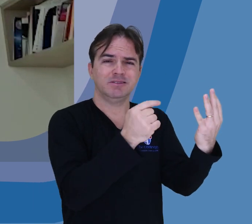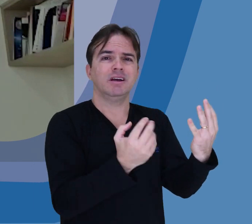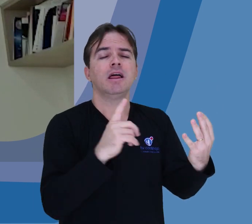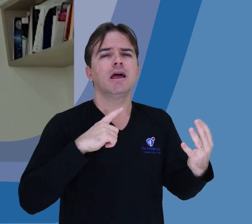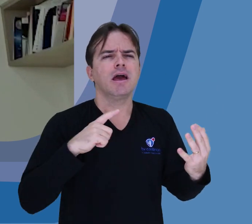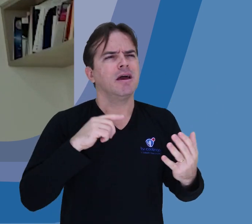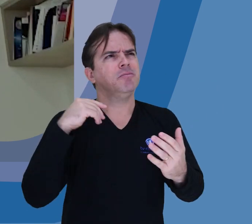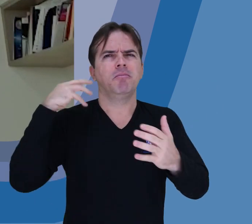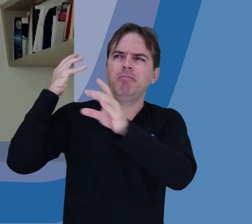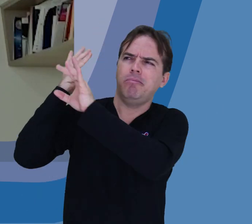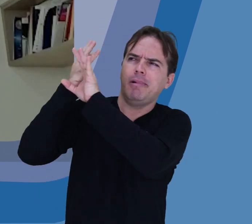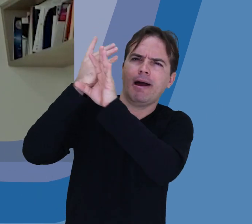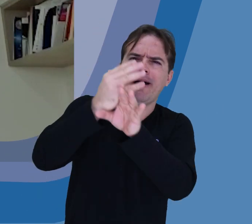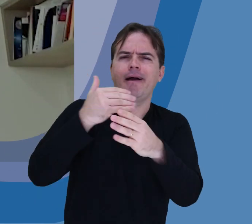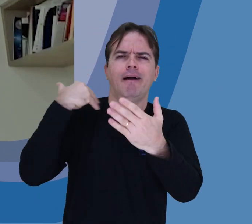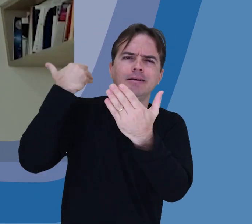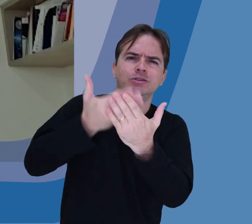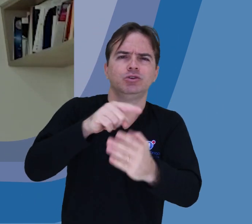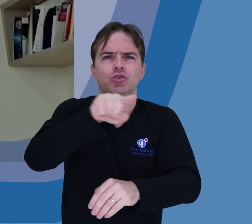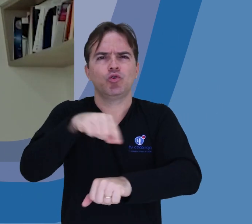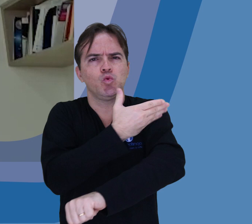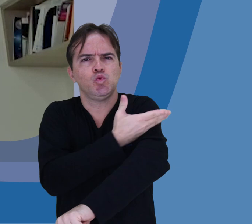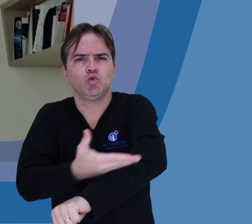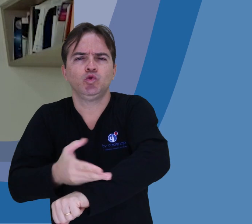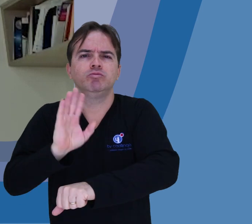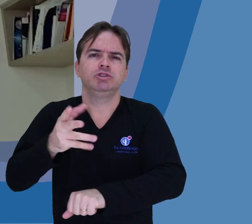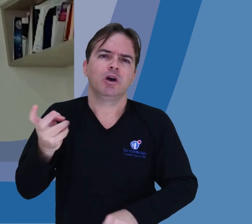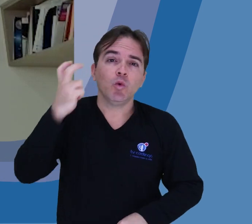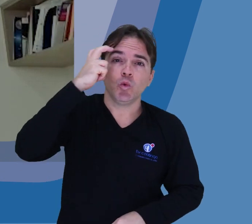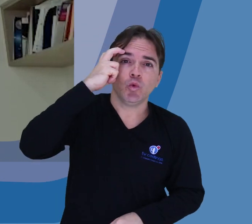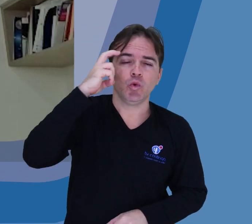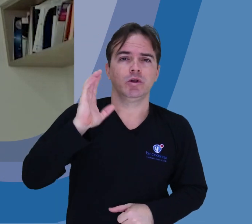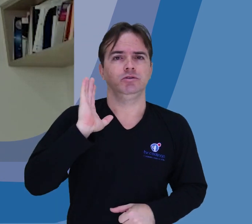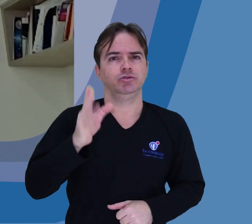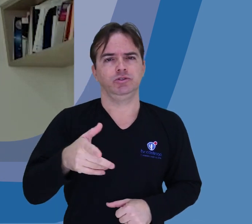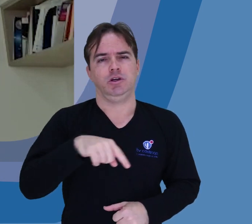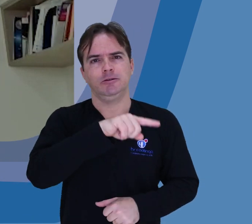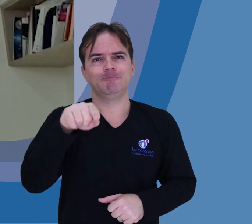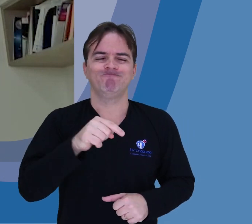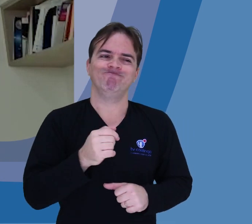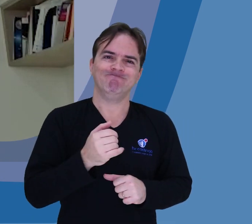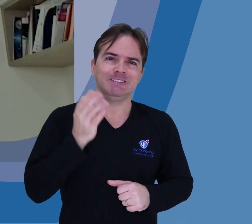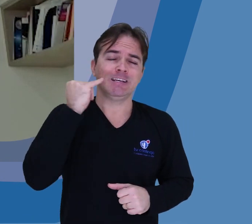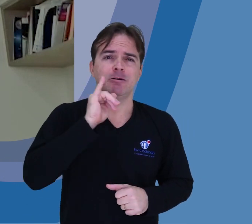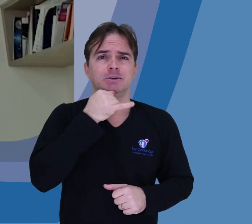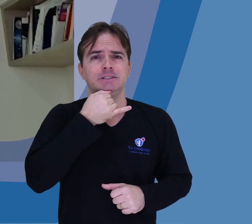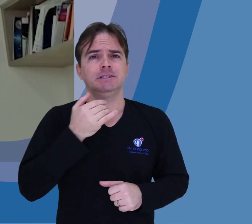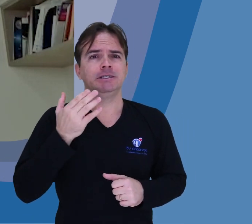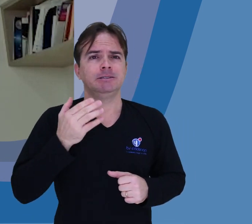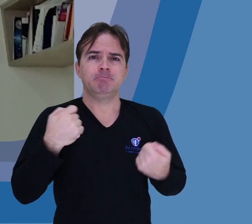prática nossa é corriqueira e cultural e é muito ruim a gente ter que